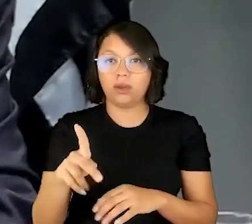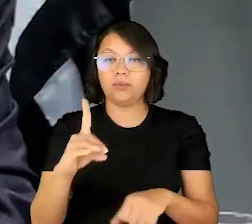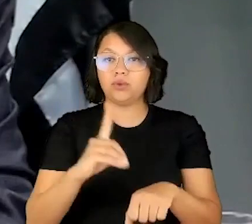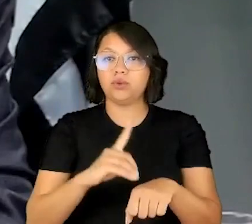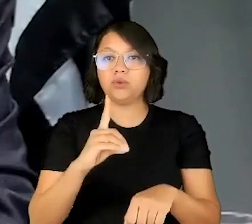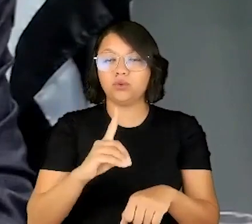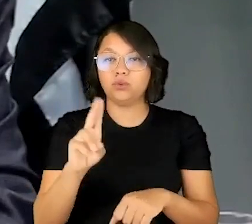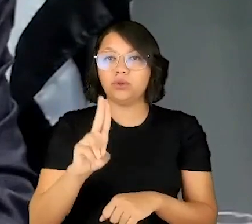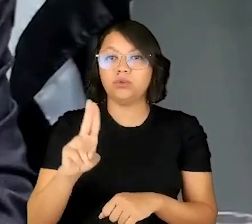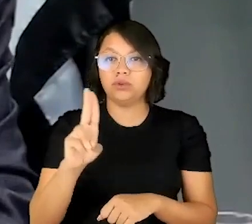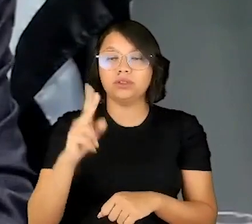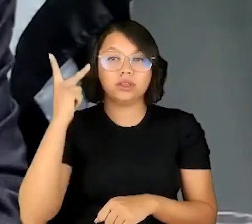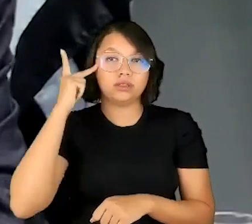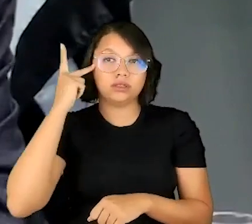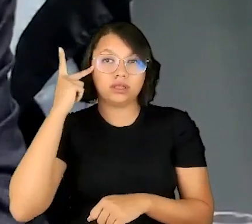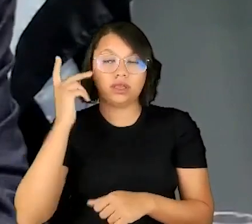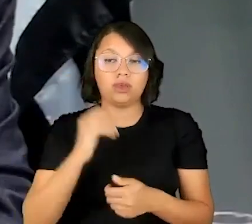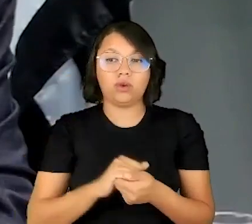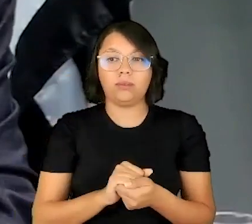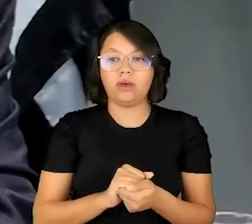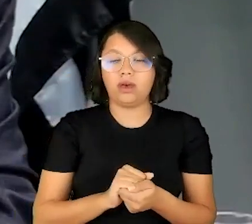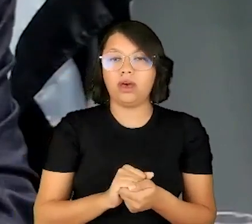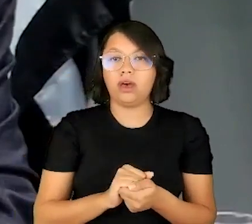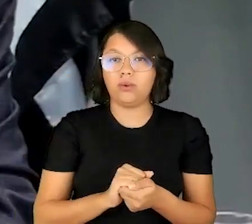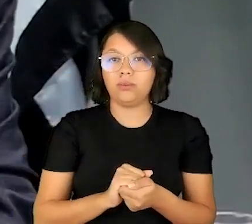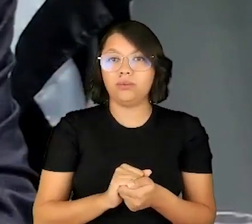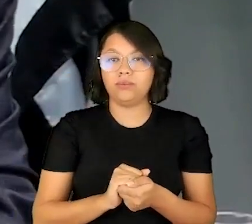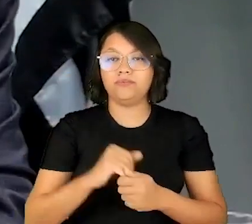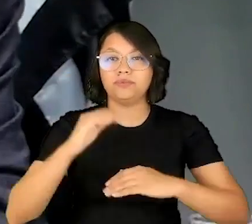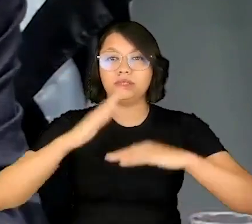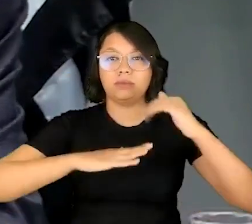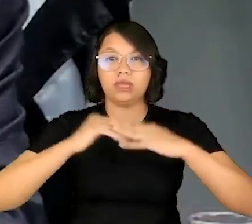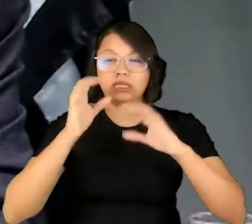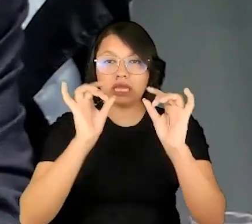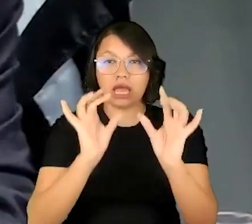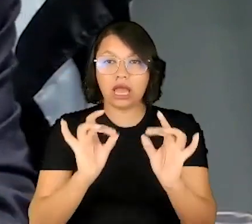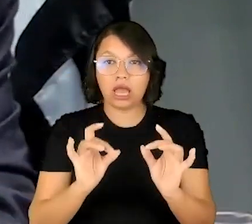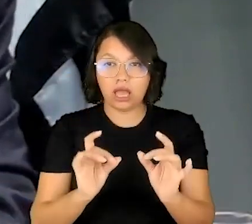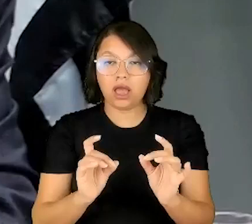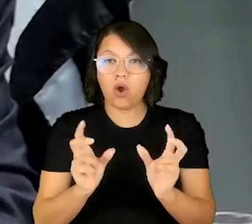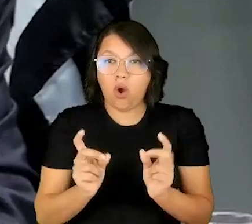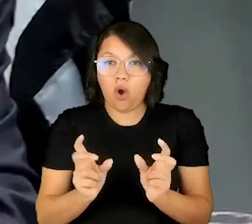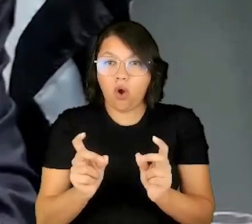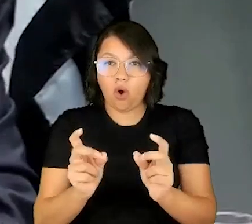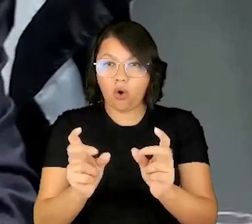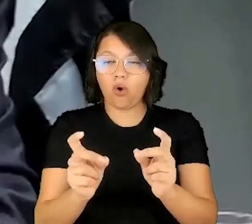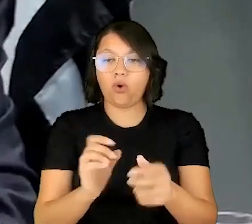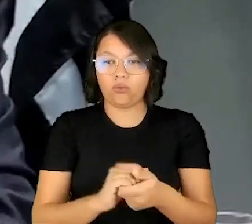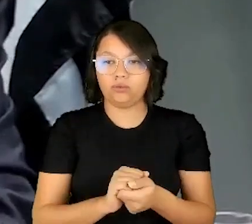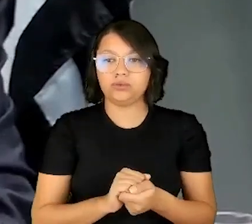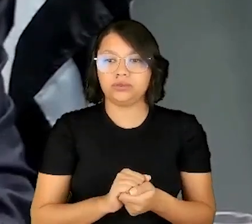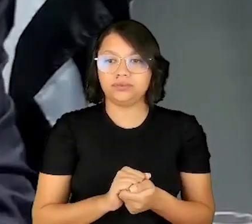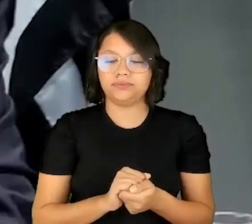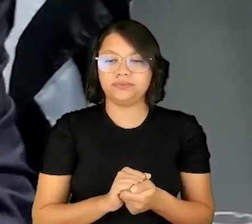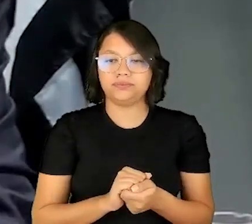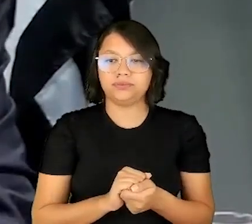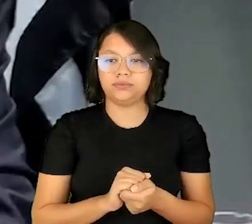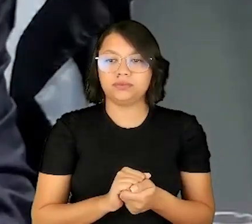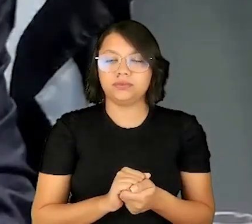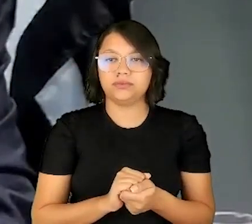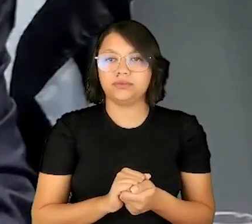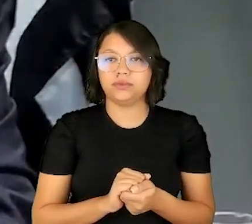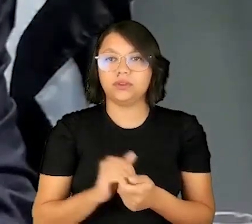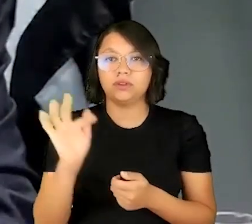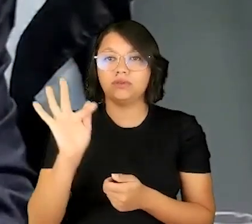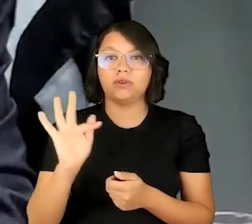de São Paulo, com especialização em Oncologia no MD Anderson Câncer, da Universidade